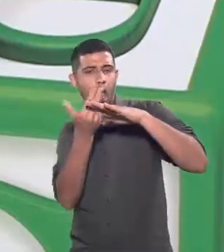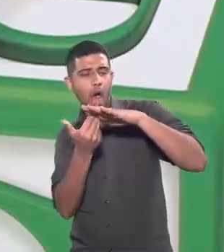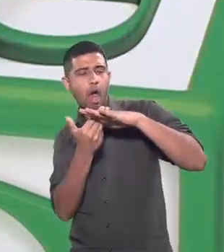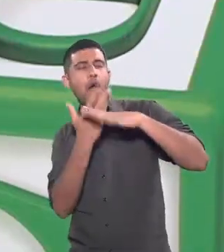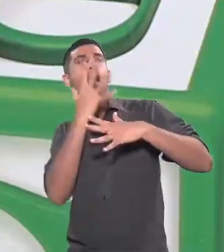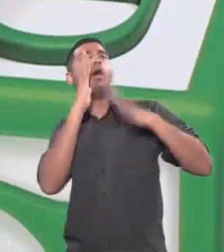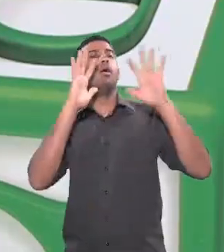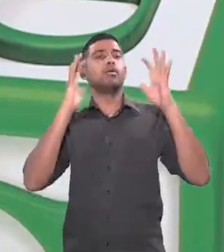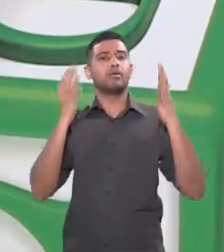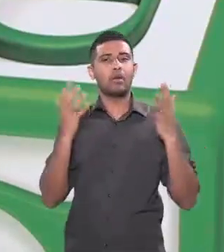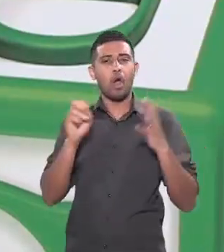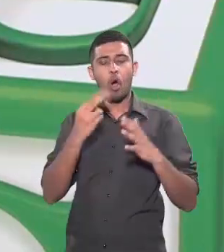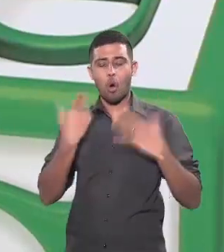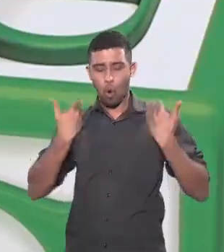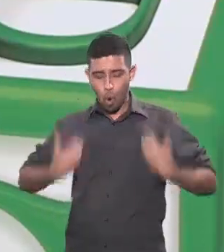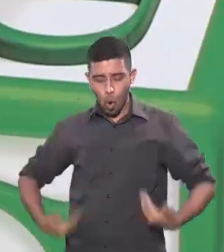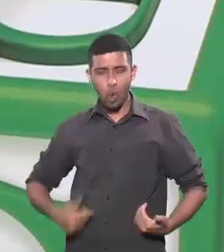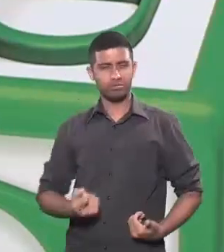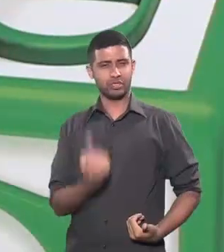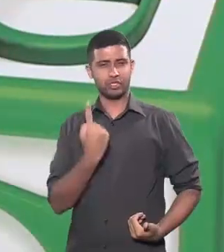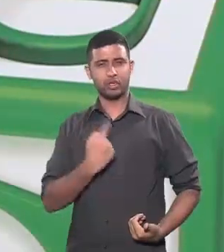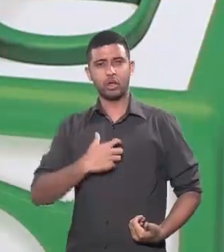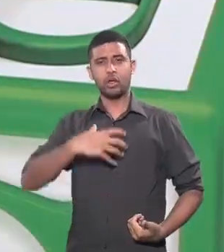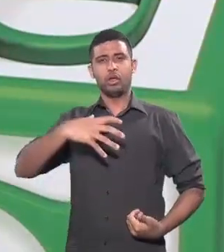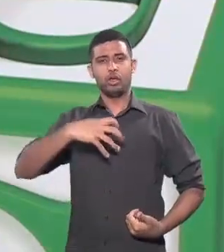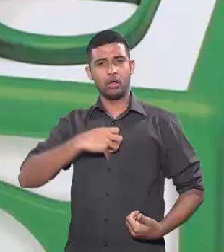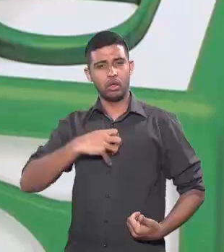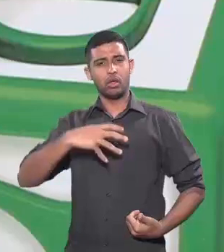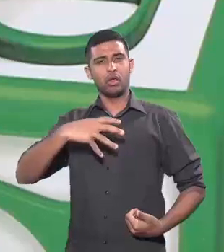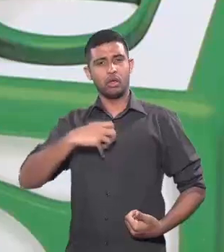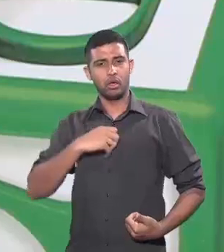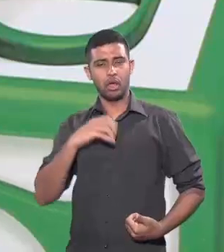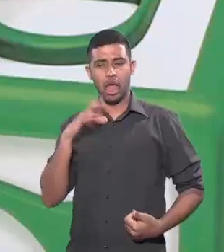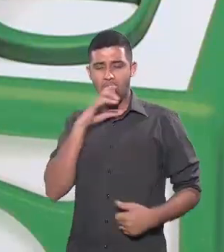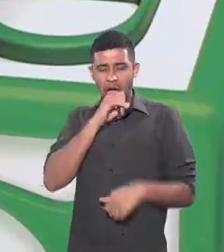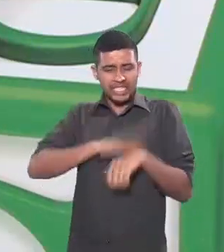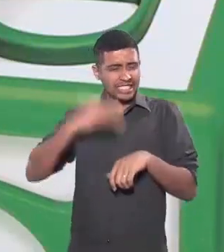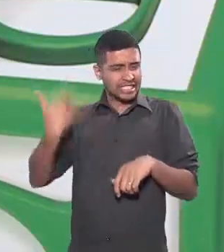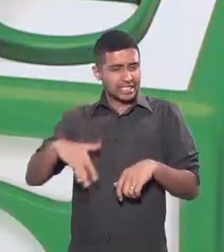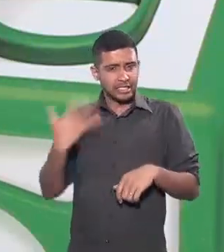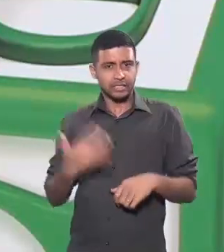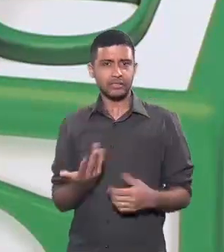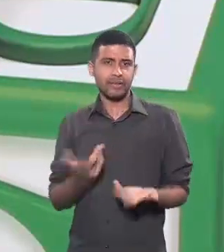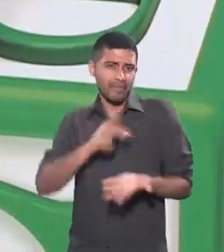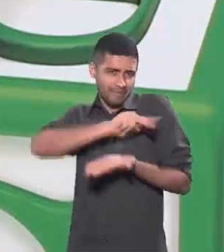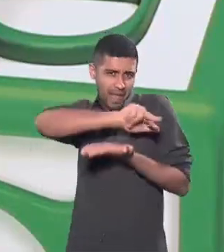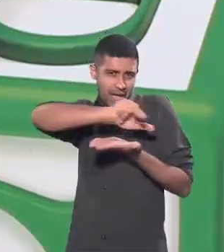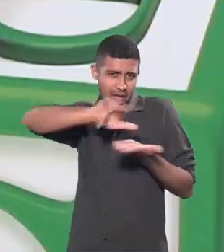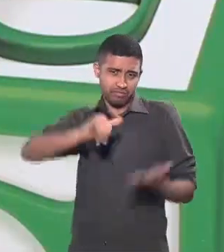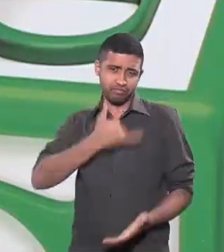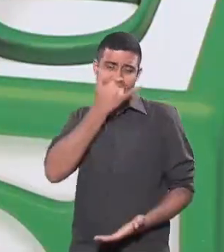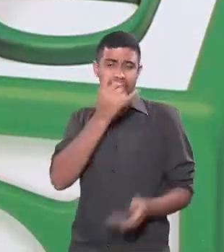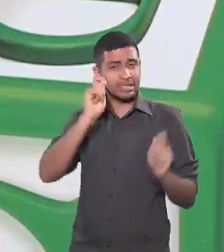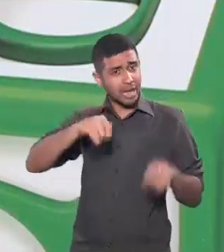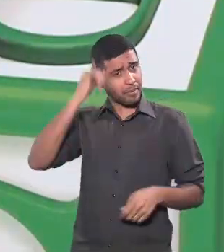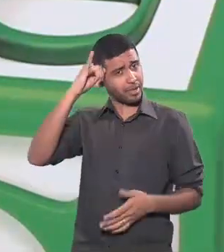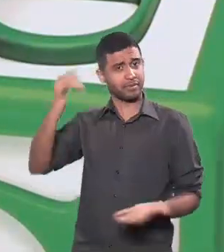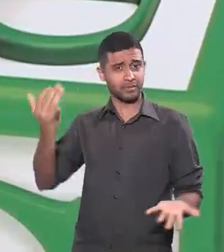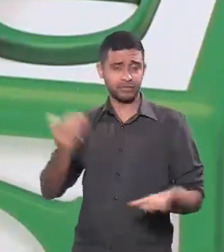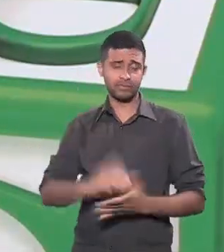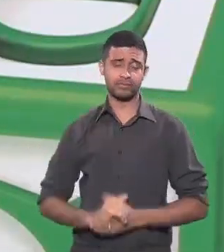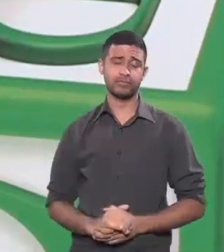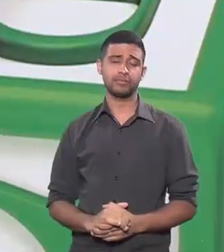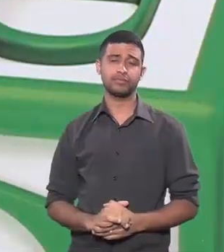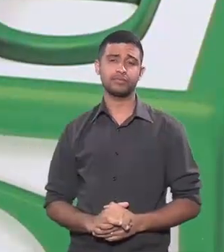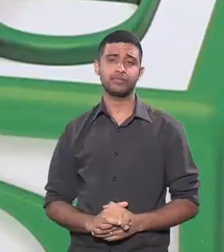de aspiração de corpo estranho, né? Queimadura. Então, são vários acidentes preveníveis, né,